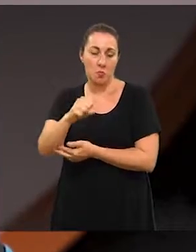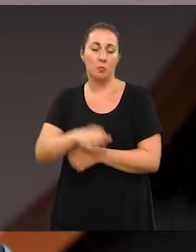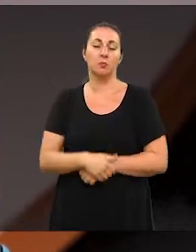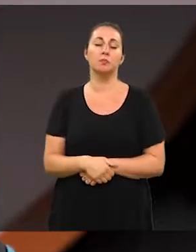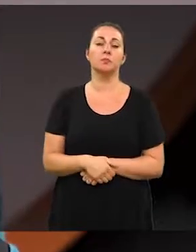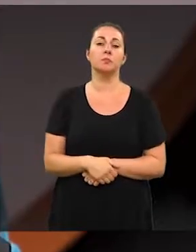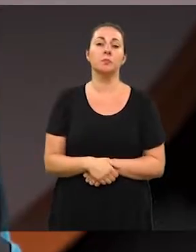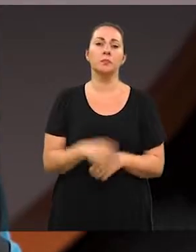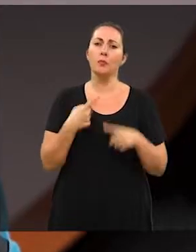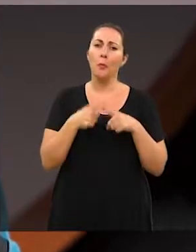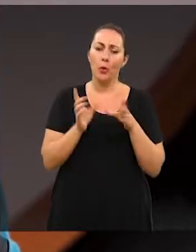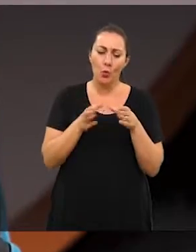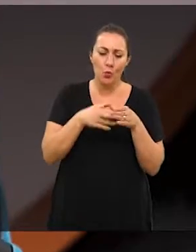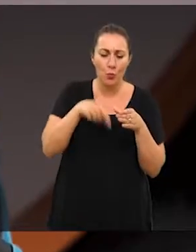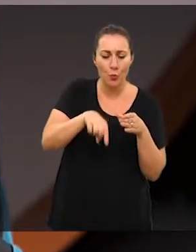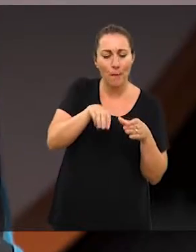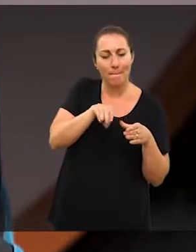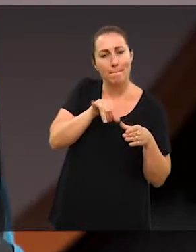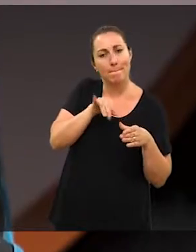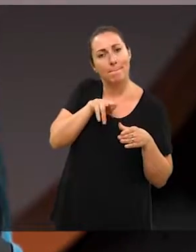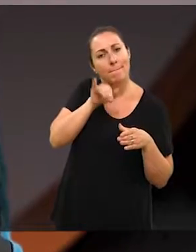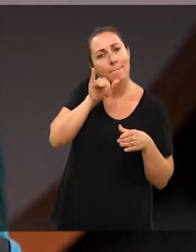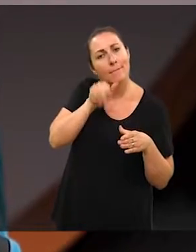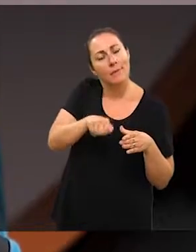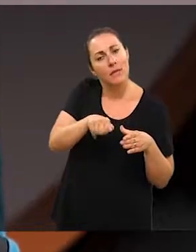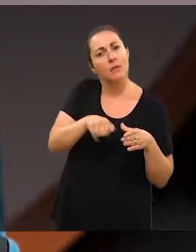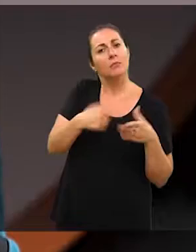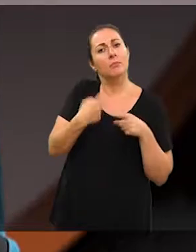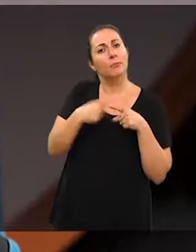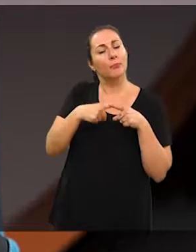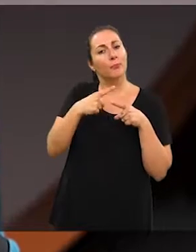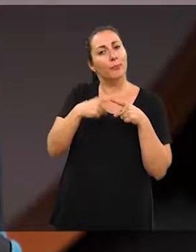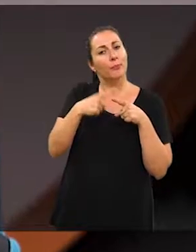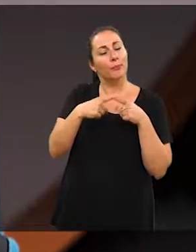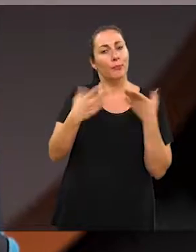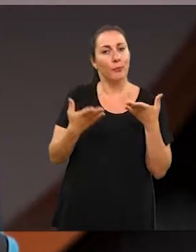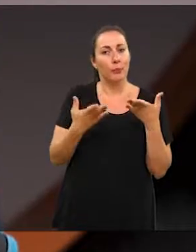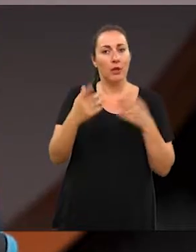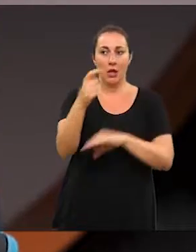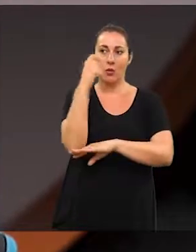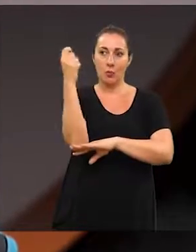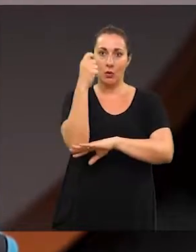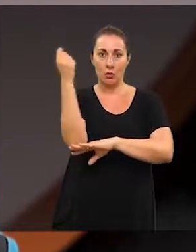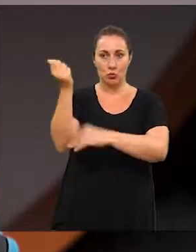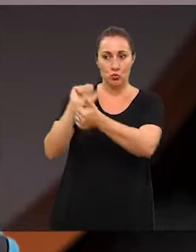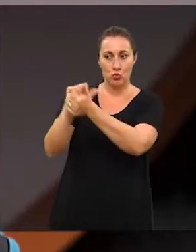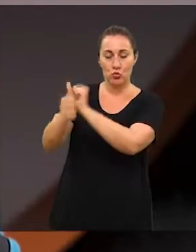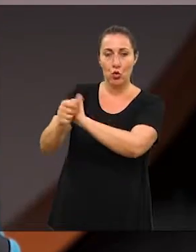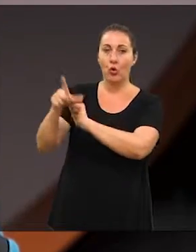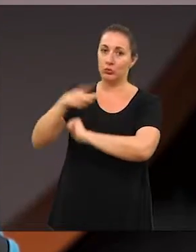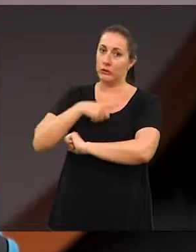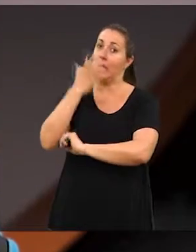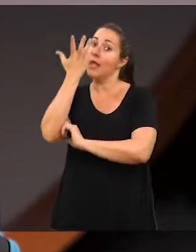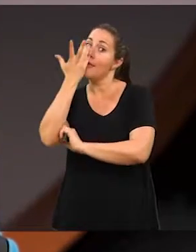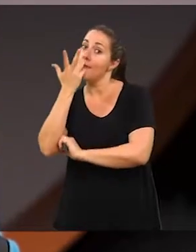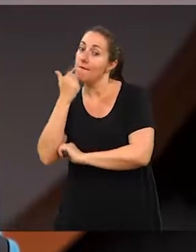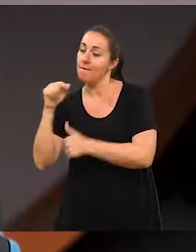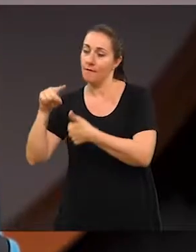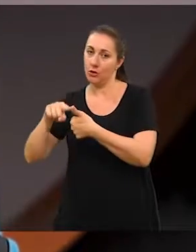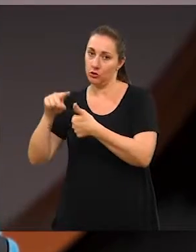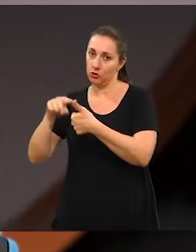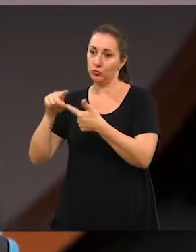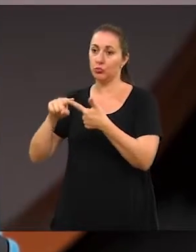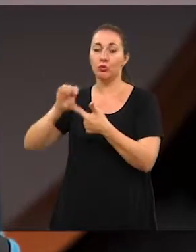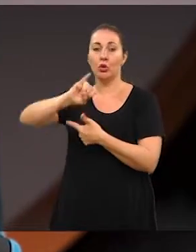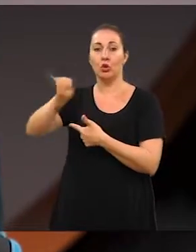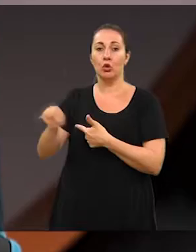mirim? Porque nos Jogos Escolares do Rio Grande do Sul é contemplado hoje infantil e juvenil. Tanto que temos uma equipe